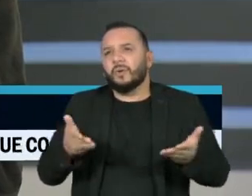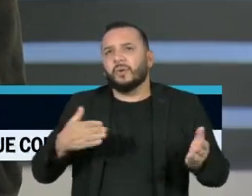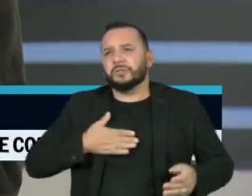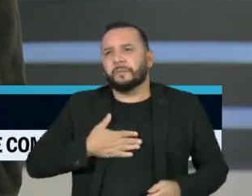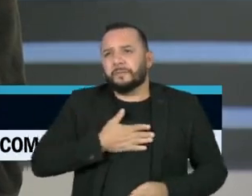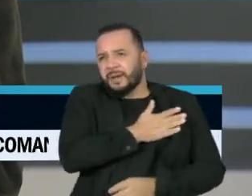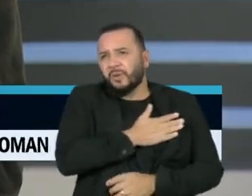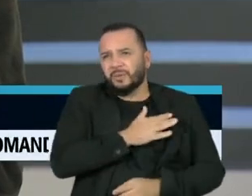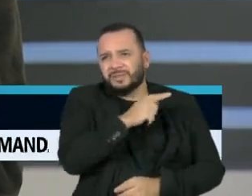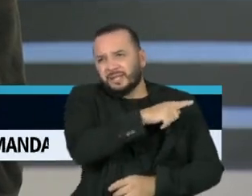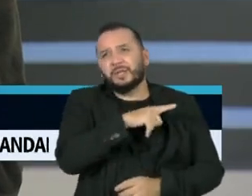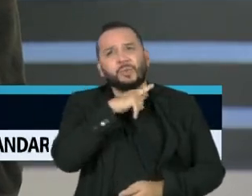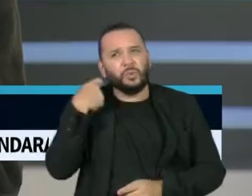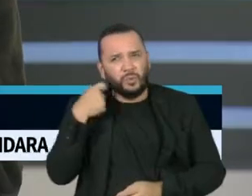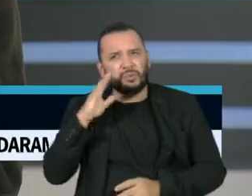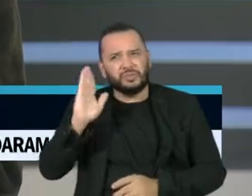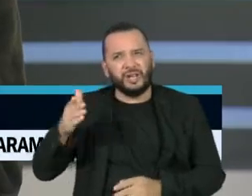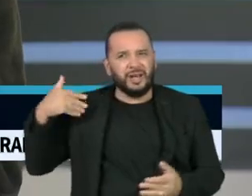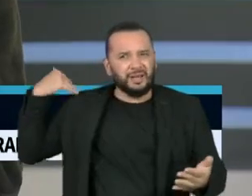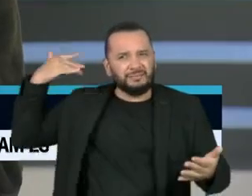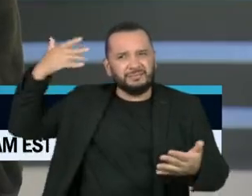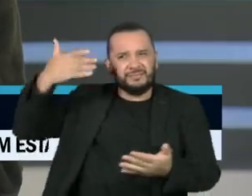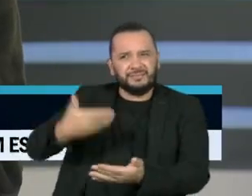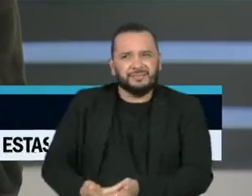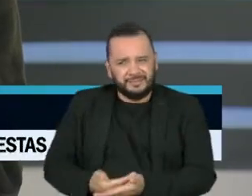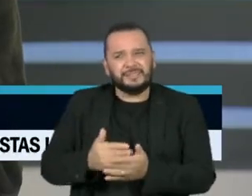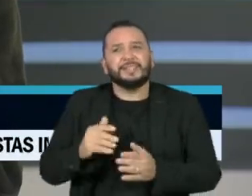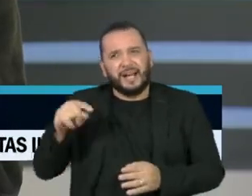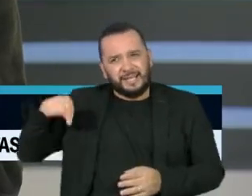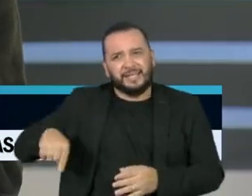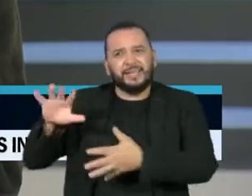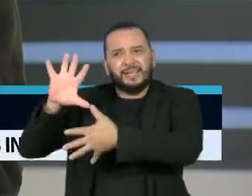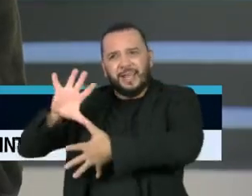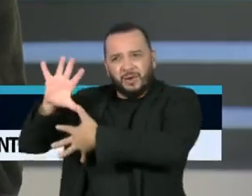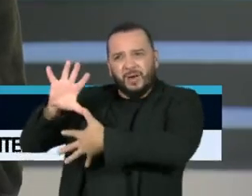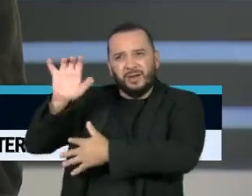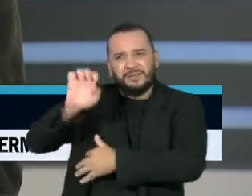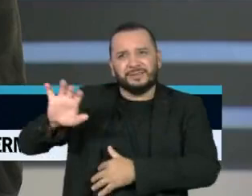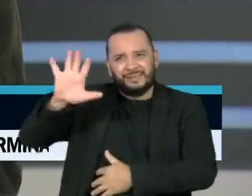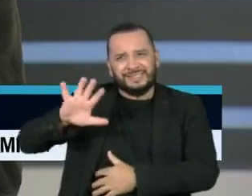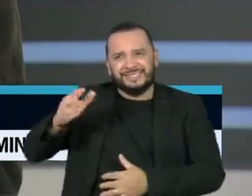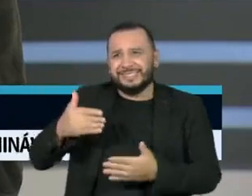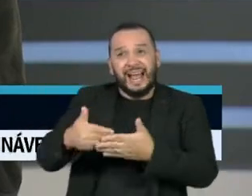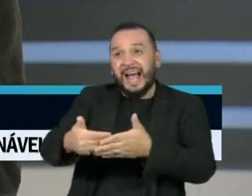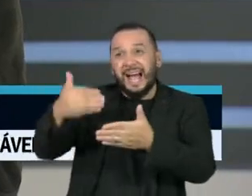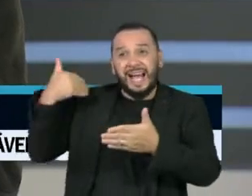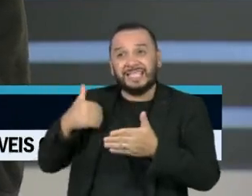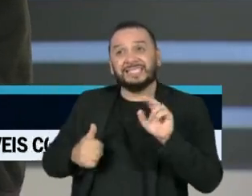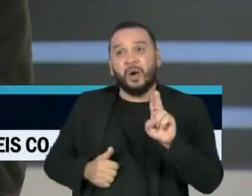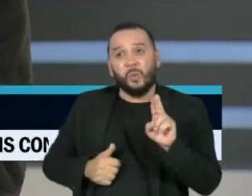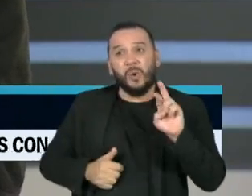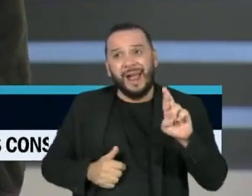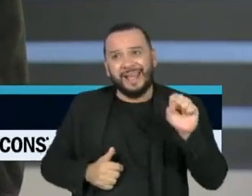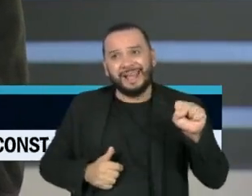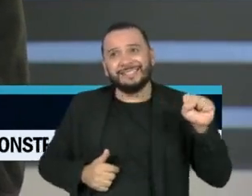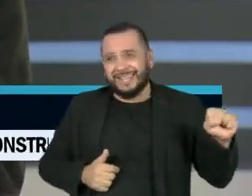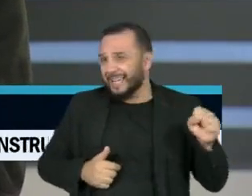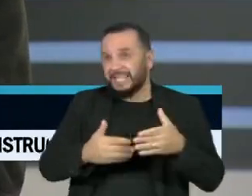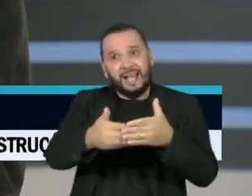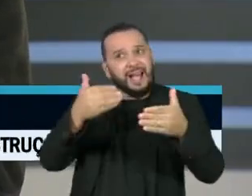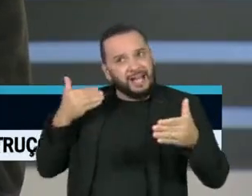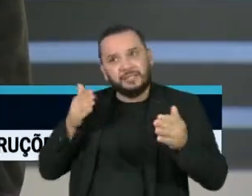os russos do acidente é muito antigo né quando eu digo antigo é mesmo antes da União Soviética a demonização